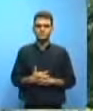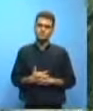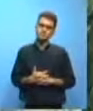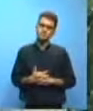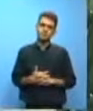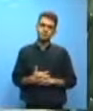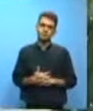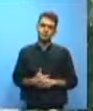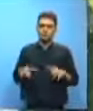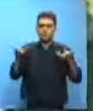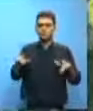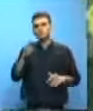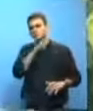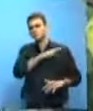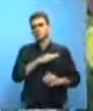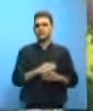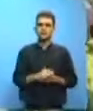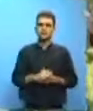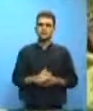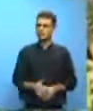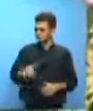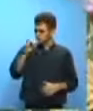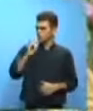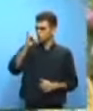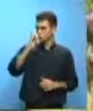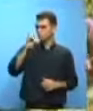Final da tarde, ele já tinha tomado umas cachaças, mas mesmo foi.